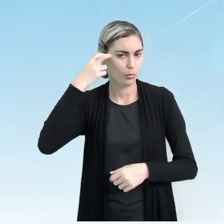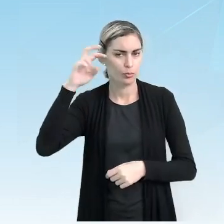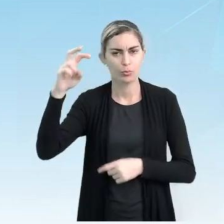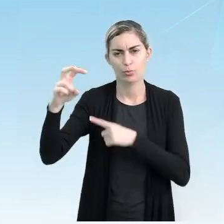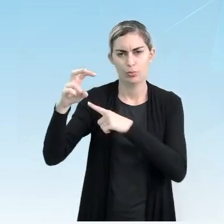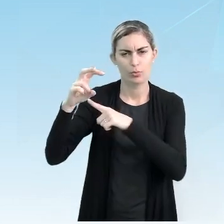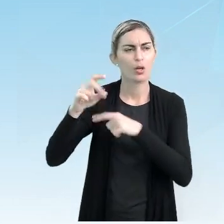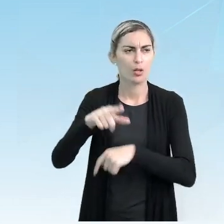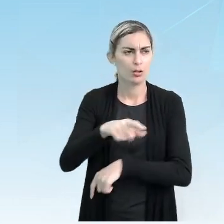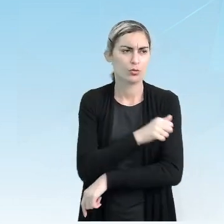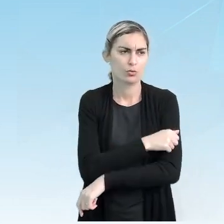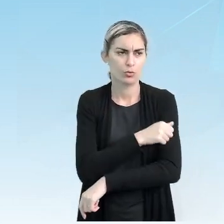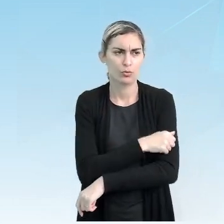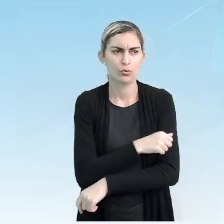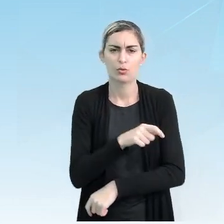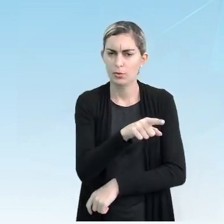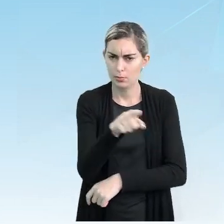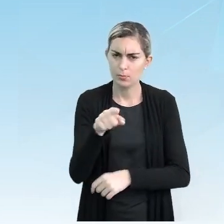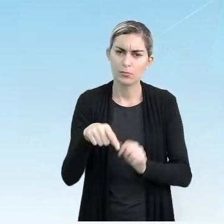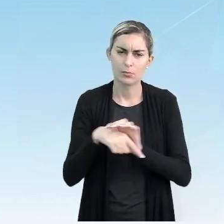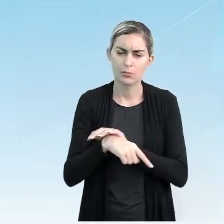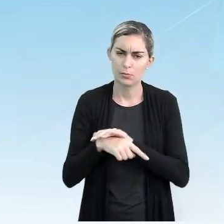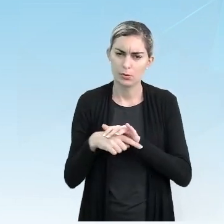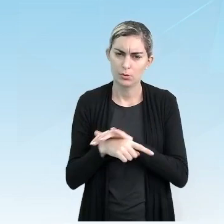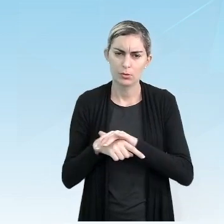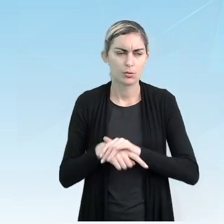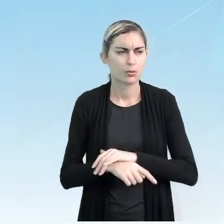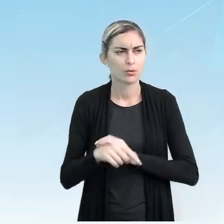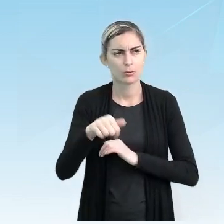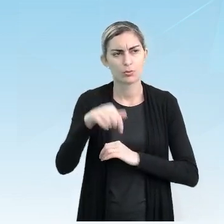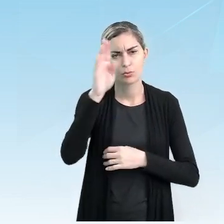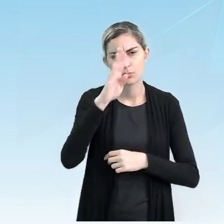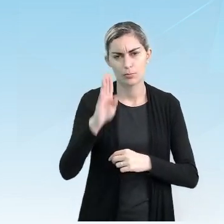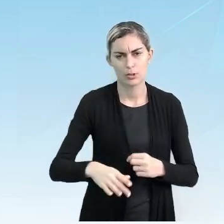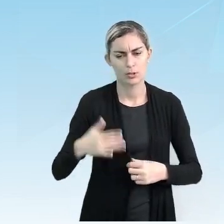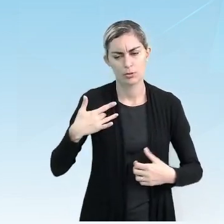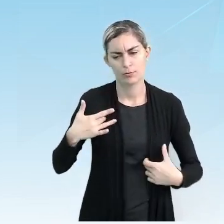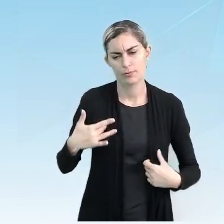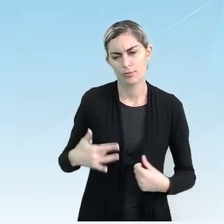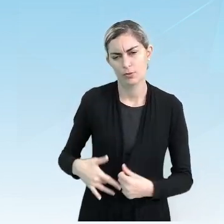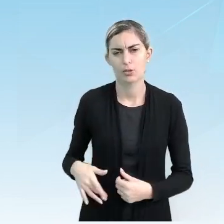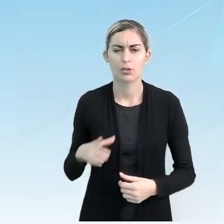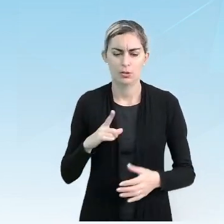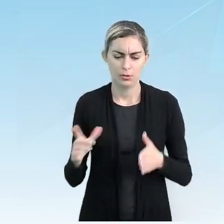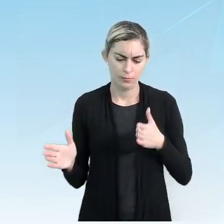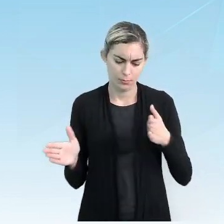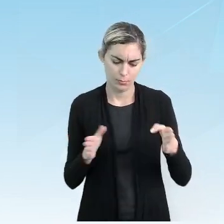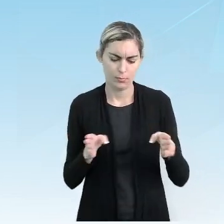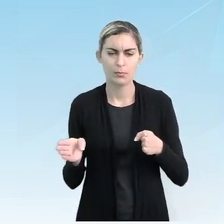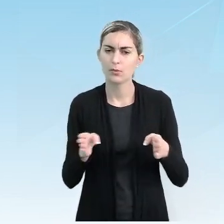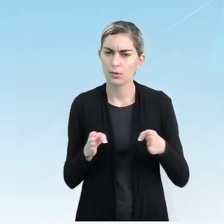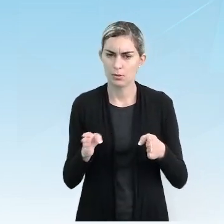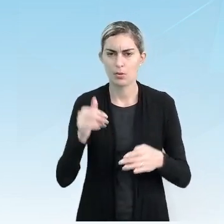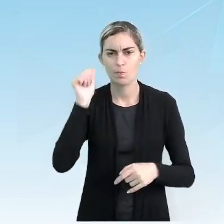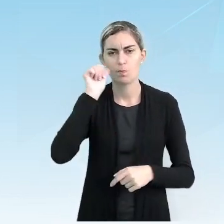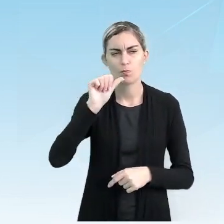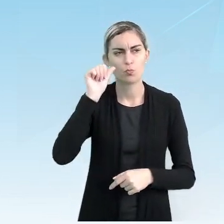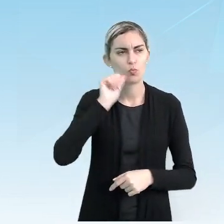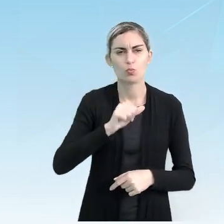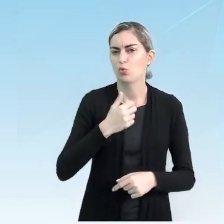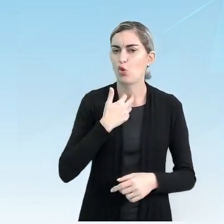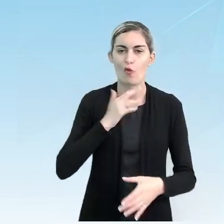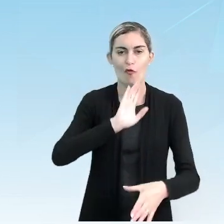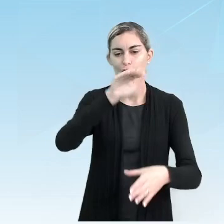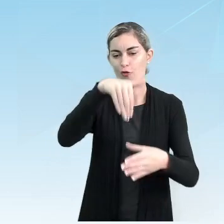nossa estudante poderia pesquisar que no Brasil, infelizmente, houve um período em que a mulher não